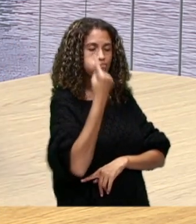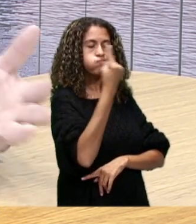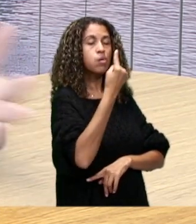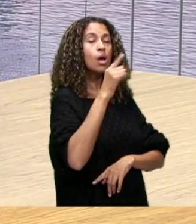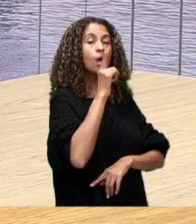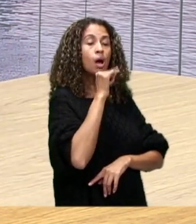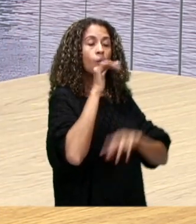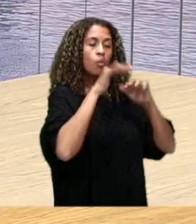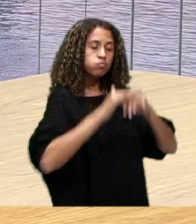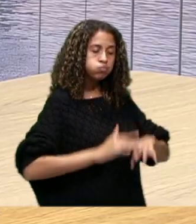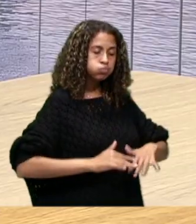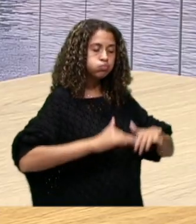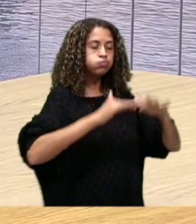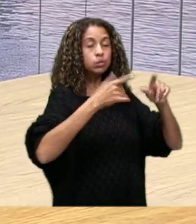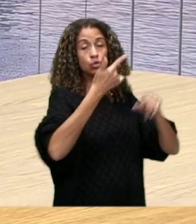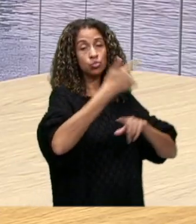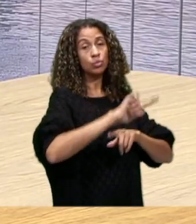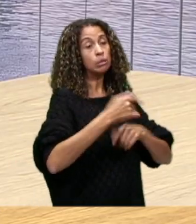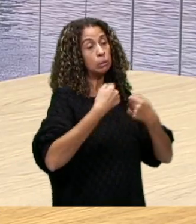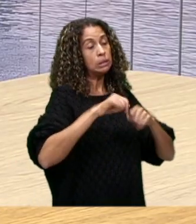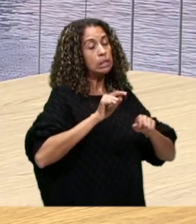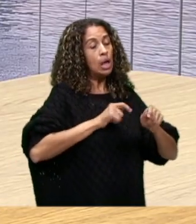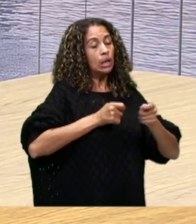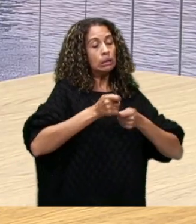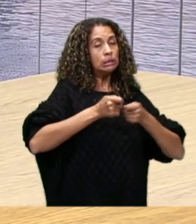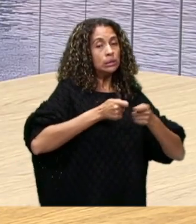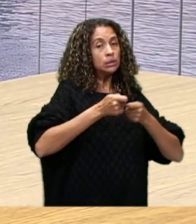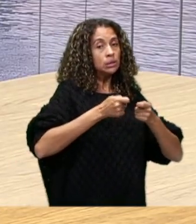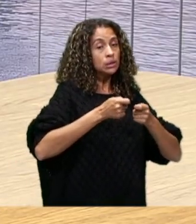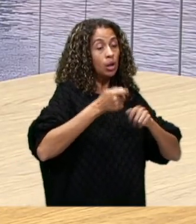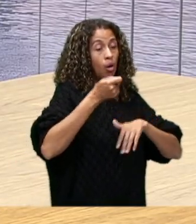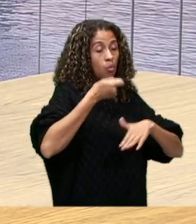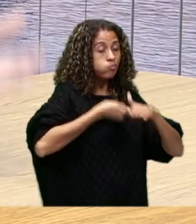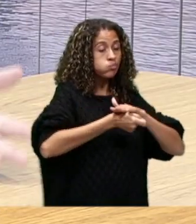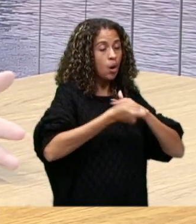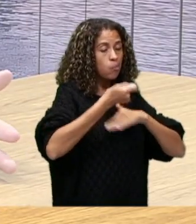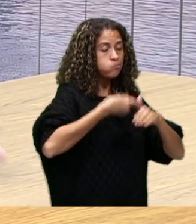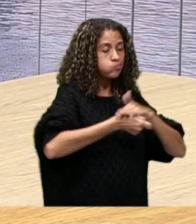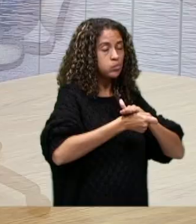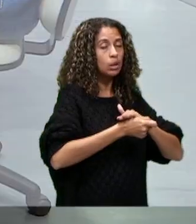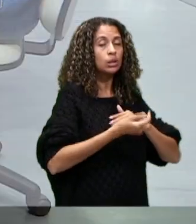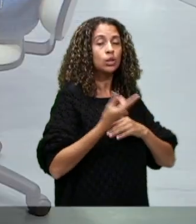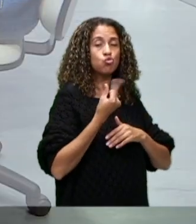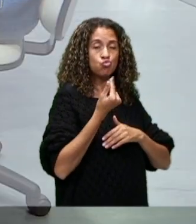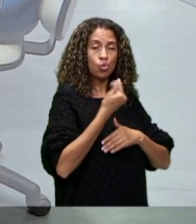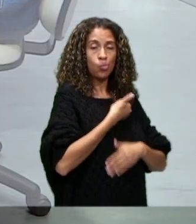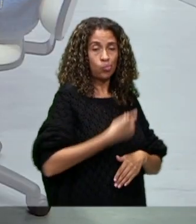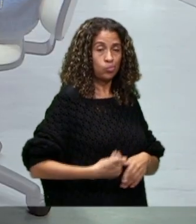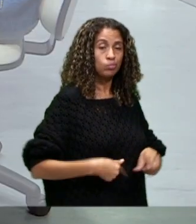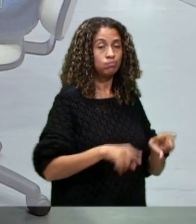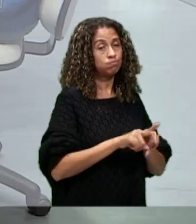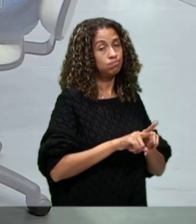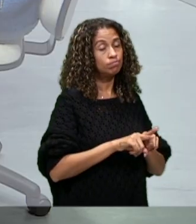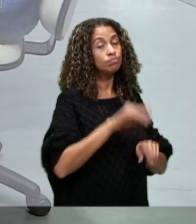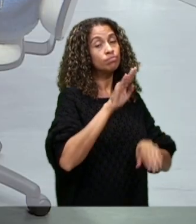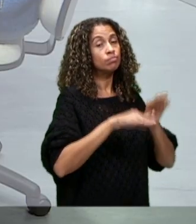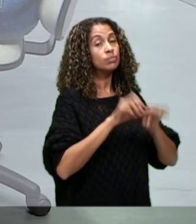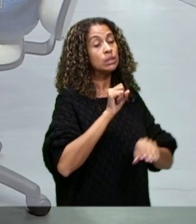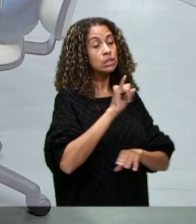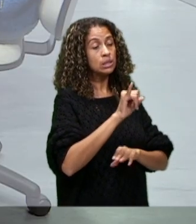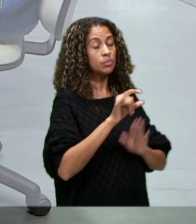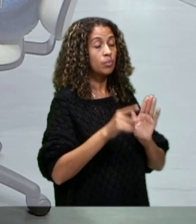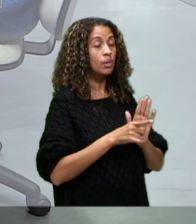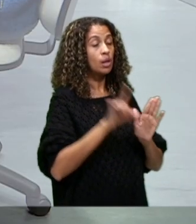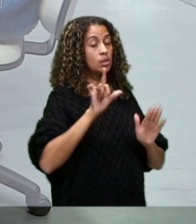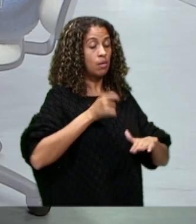tem que tentar conter esses danos e aí é muito dinheiro público que vai também. Talvez se começar